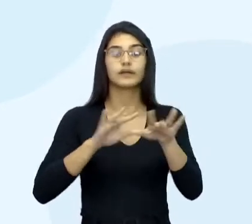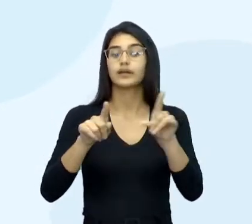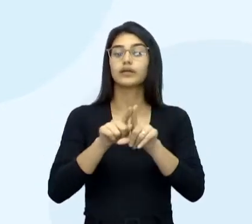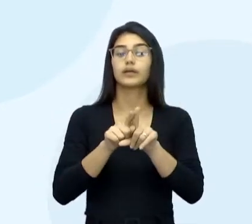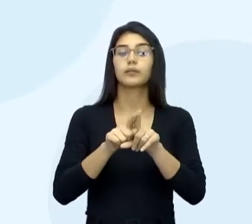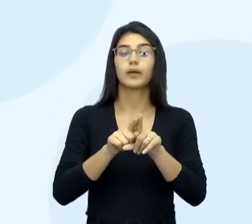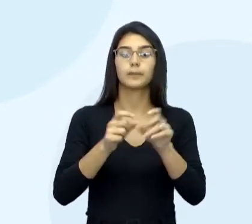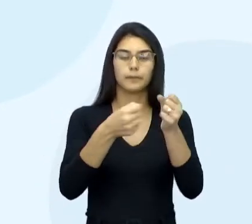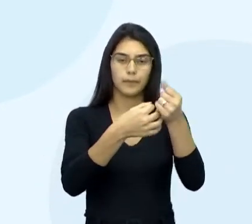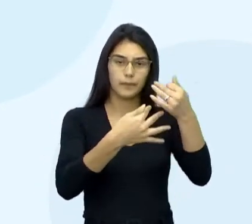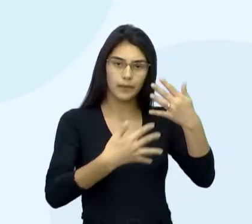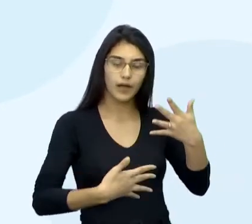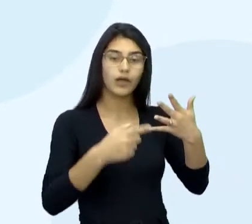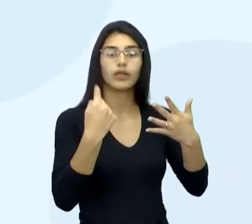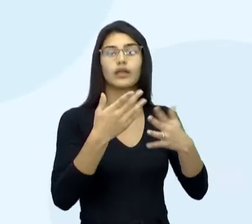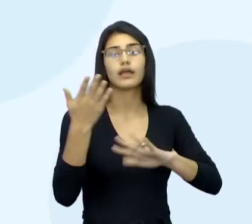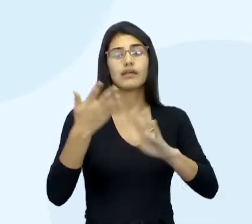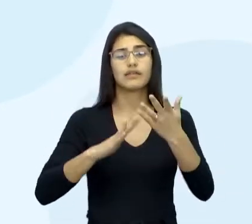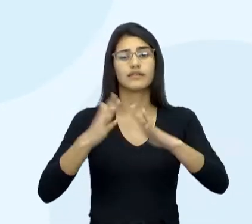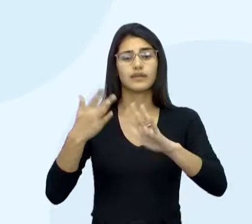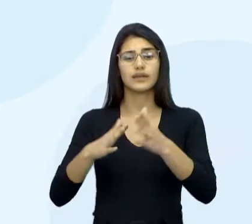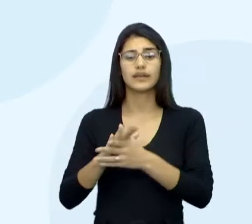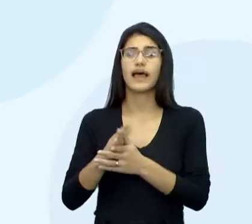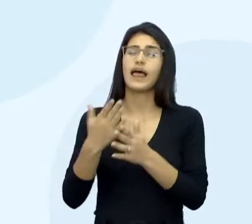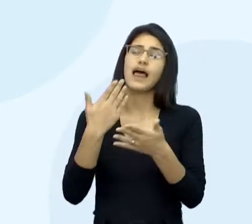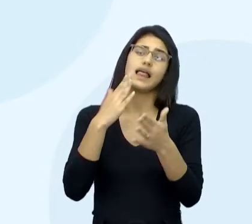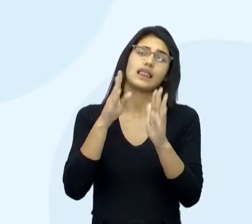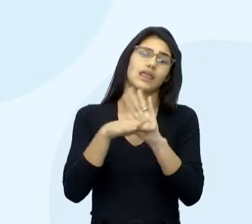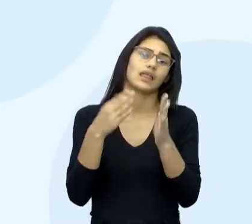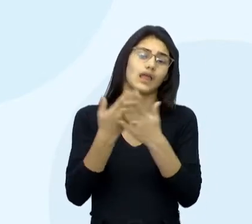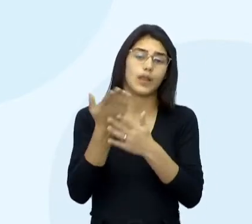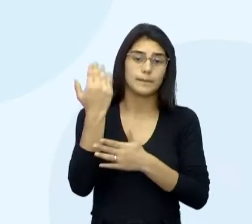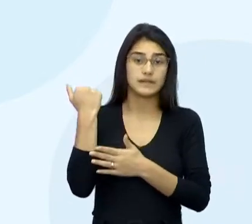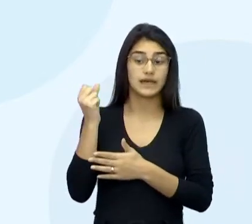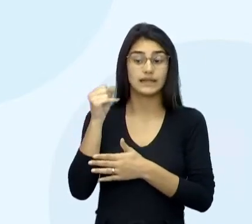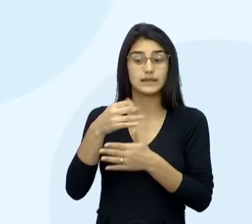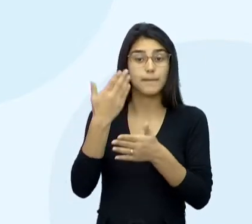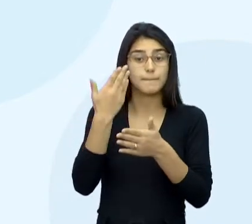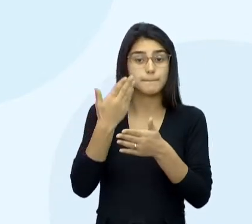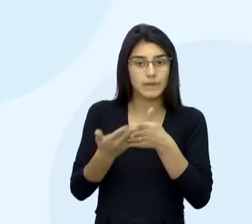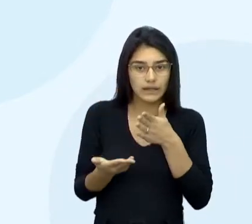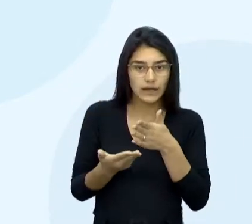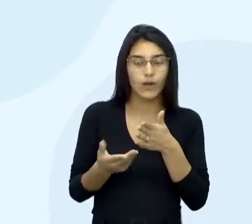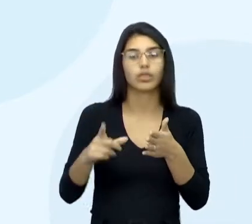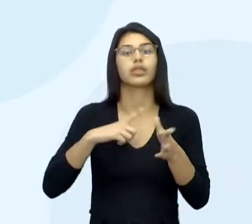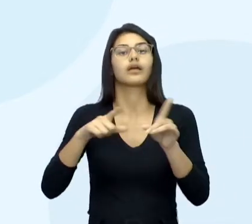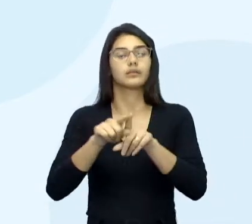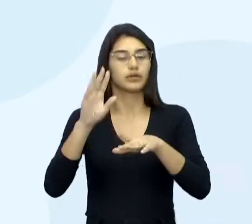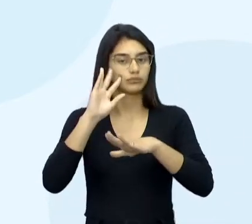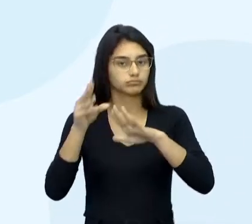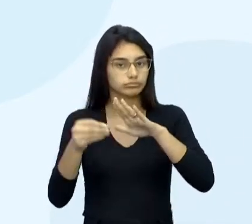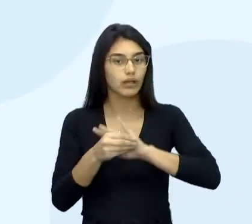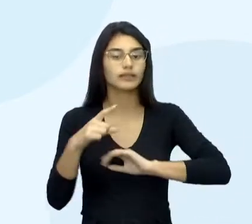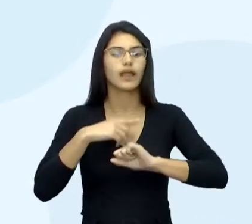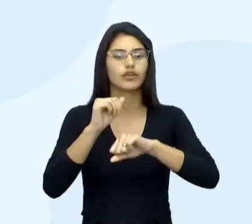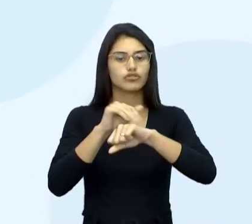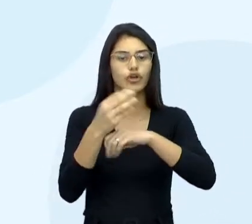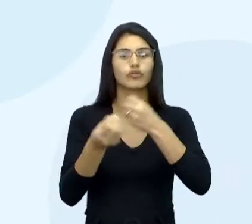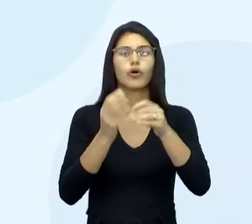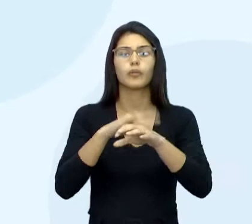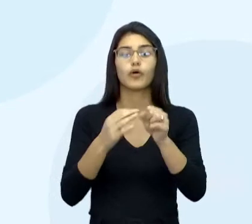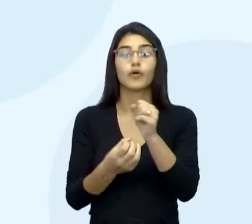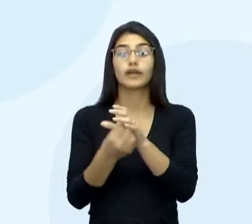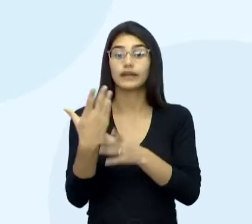um glossário que a gente, algumas vezes aqui, até na aula passada, se você perdeu, tem aí no repositório, a gente deu umas dicas de como fazer esse